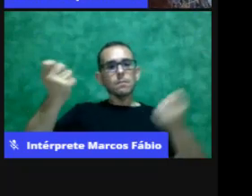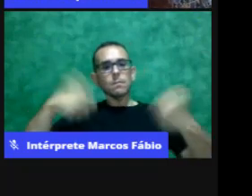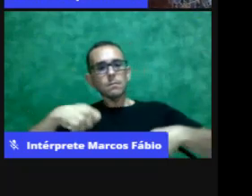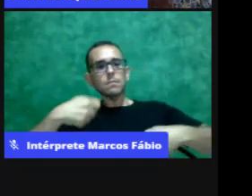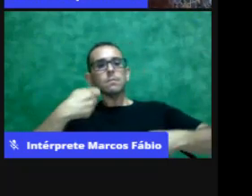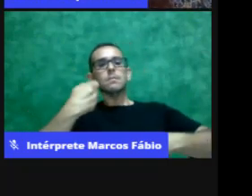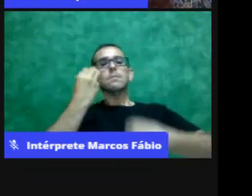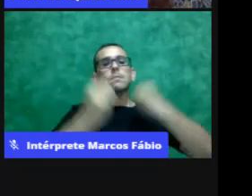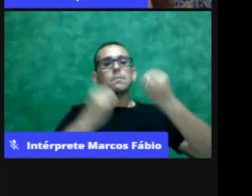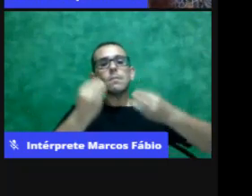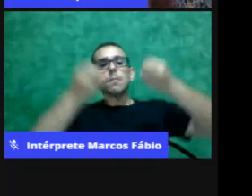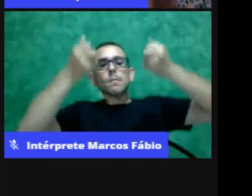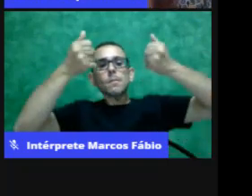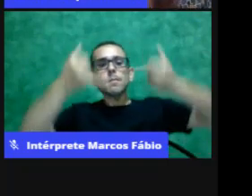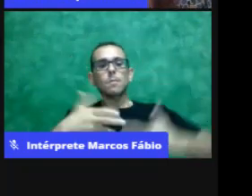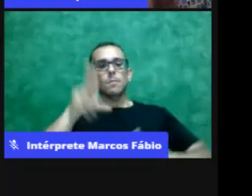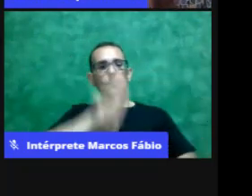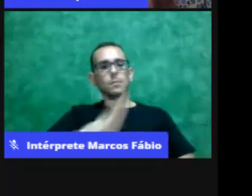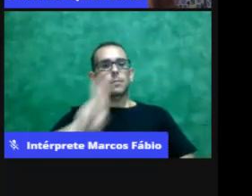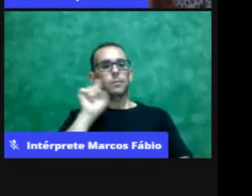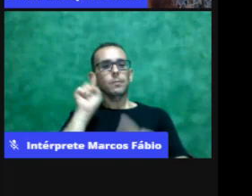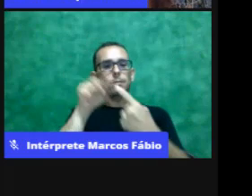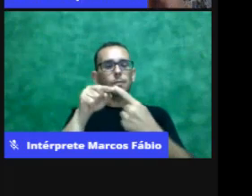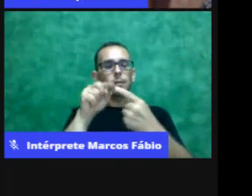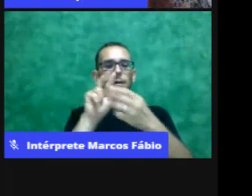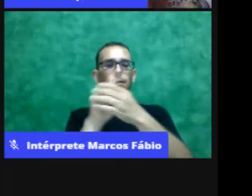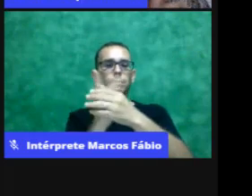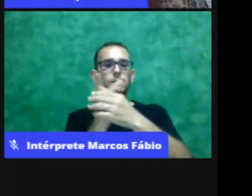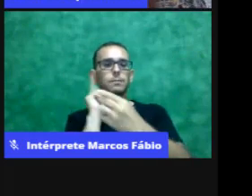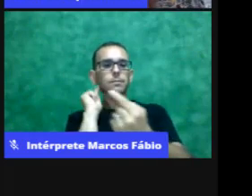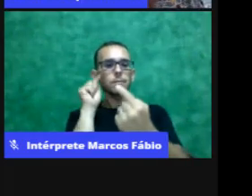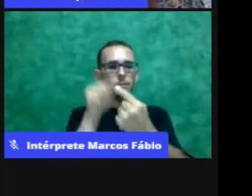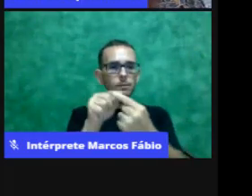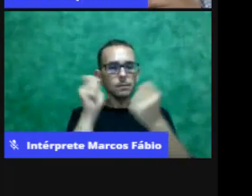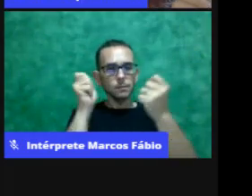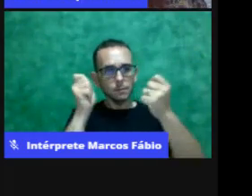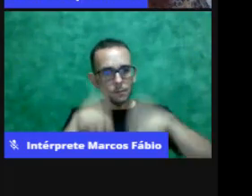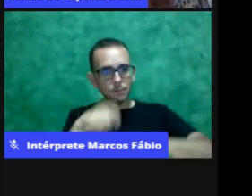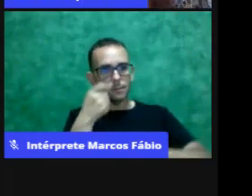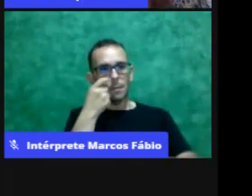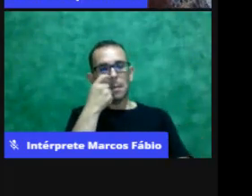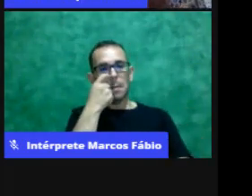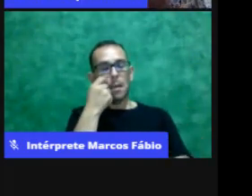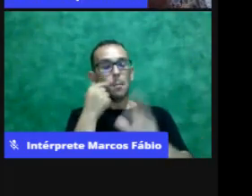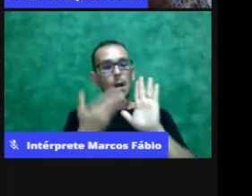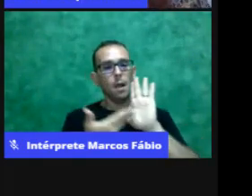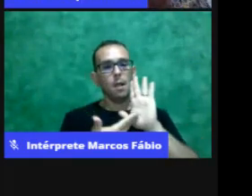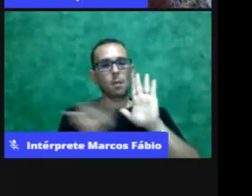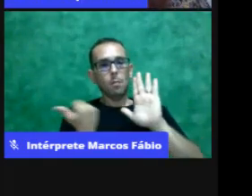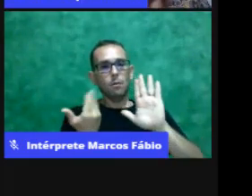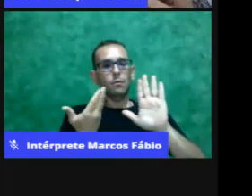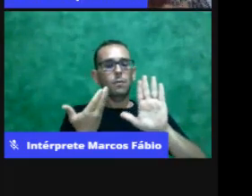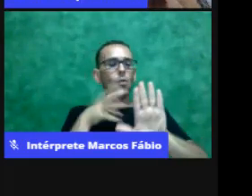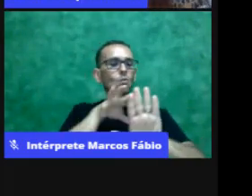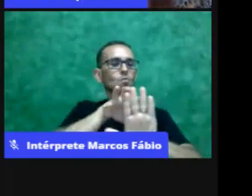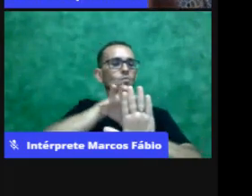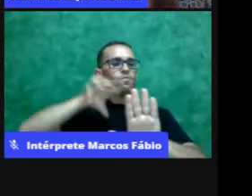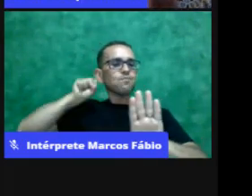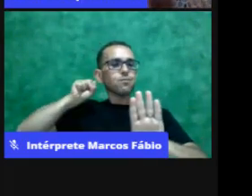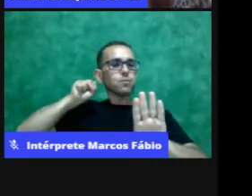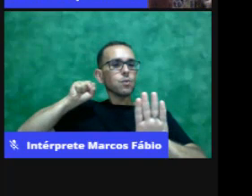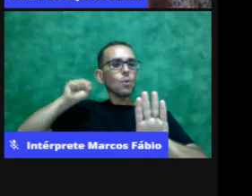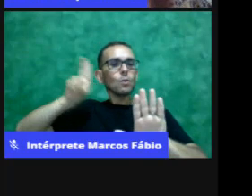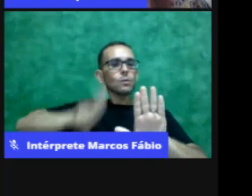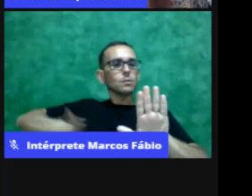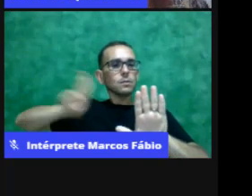como utilizar esses vídeos, né? Utilizar esse aplicativo para remover o fundo, né? Para poder